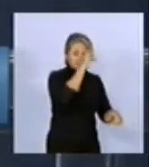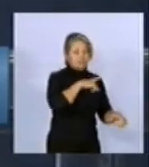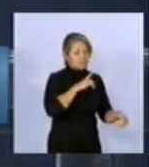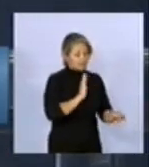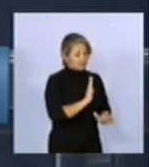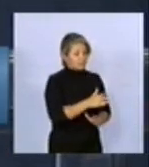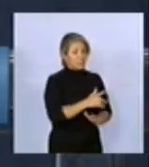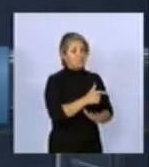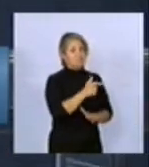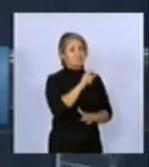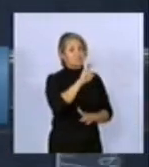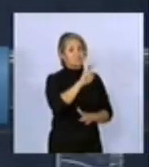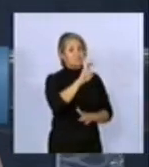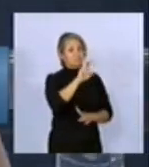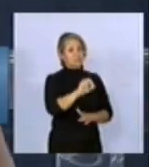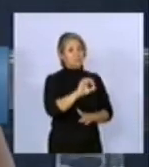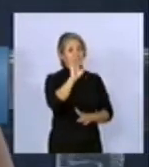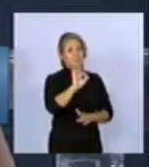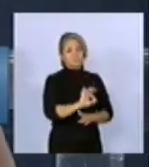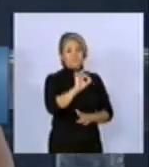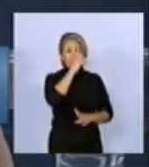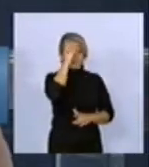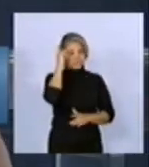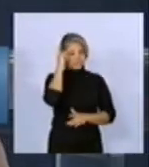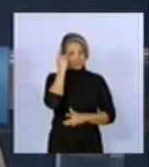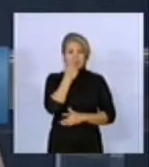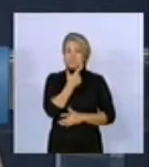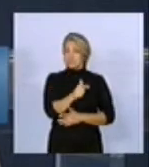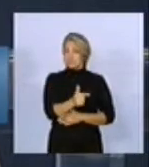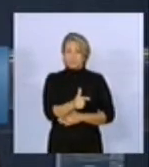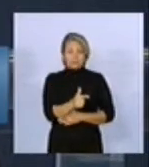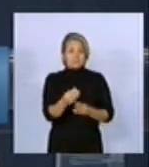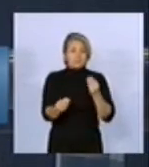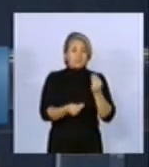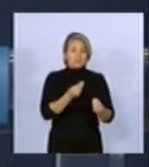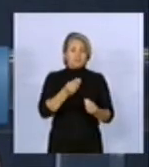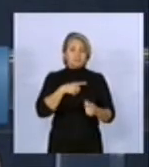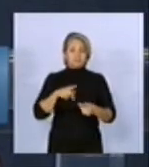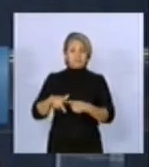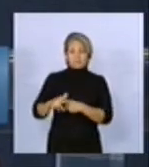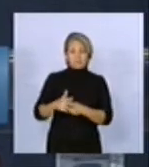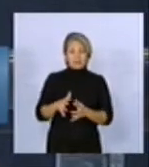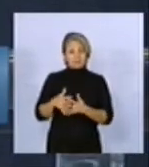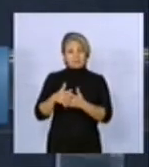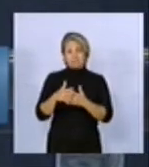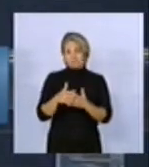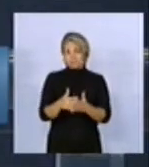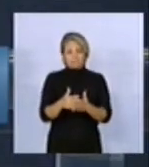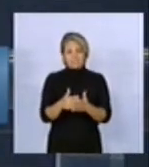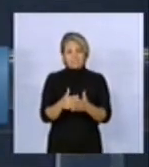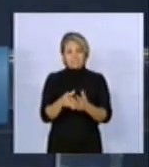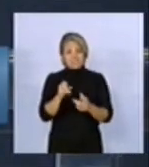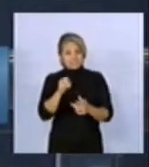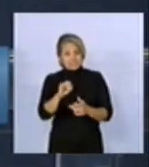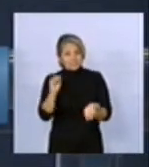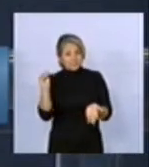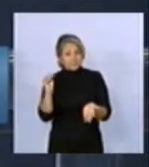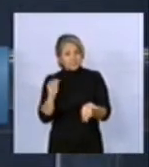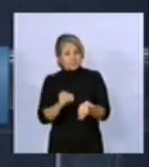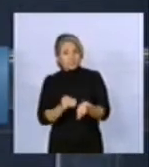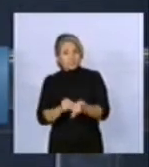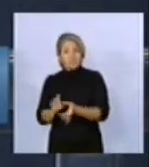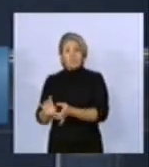área não mecanizada são produtores que não teriam condições de se manter se não se unisse